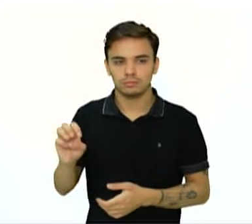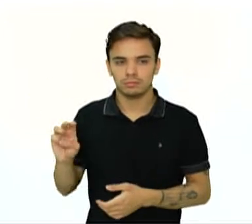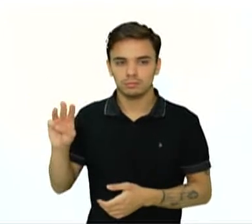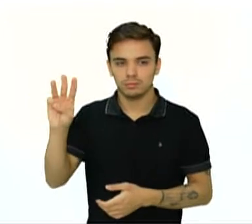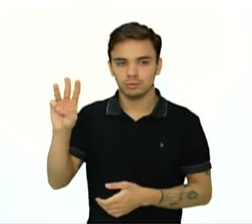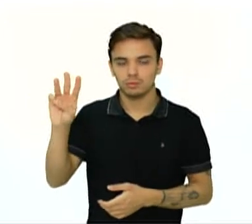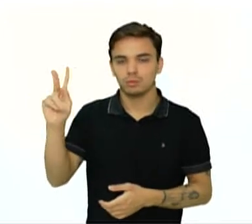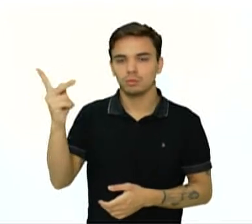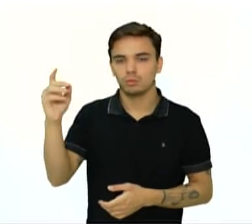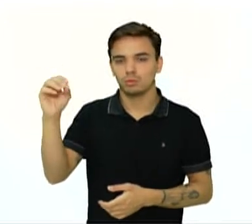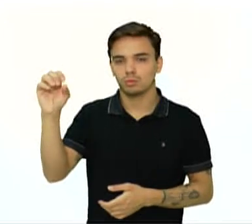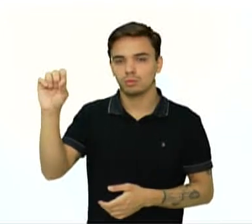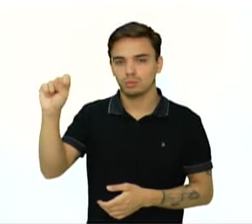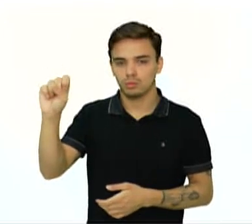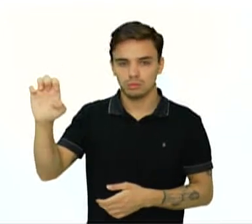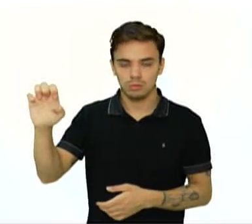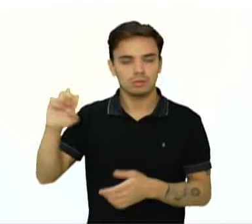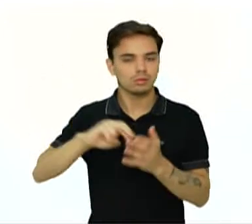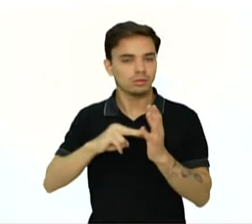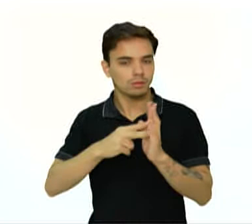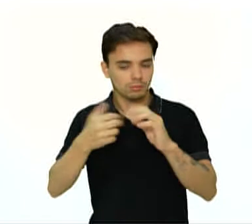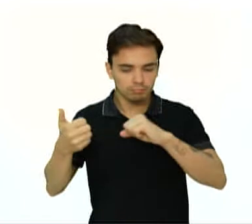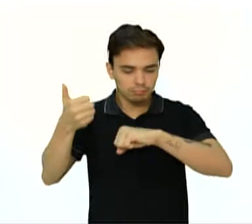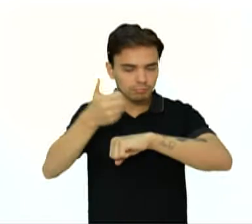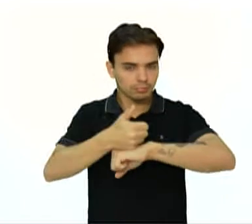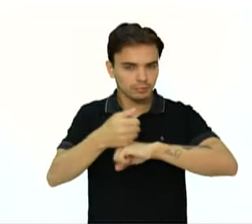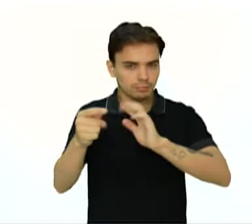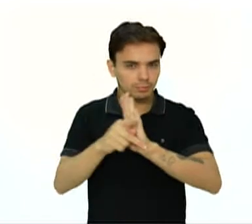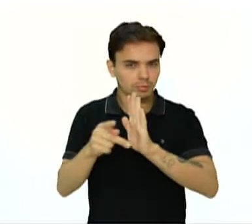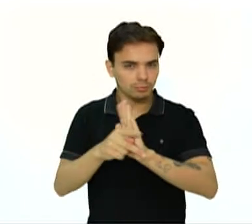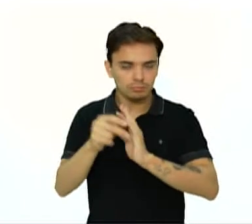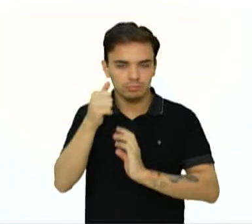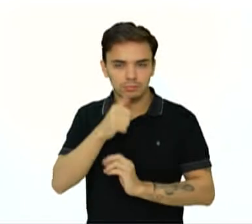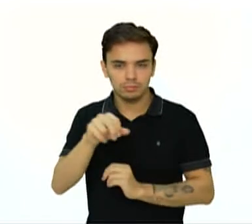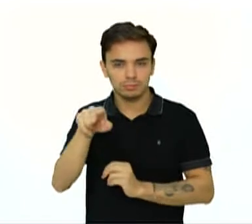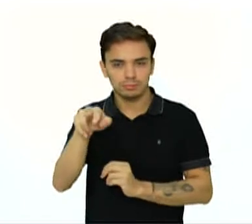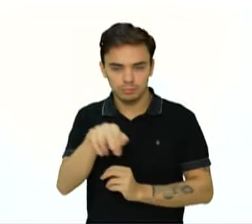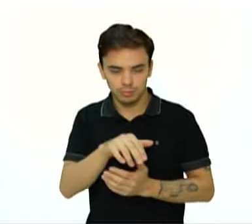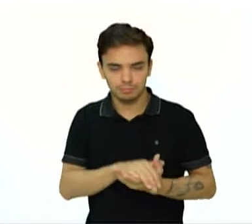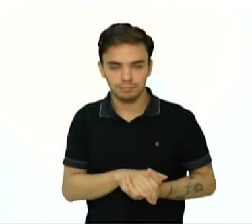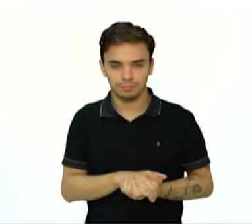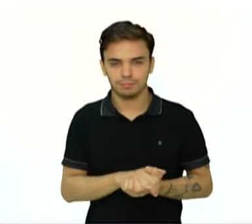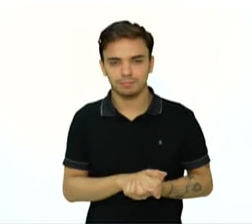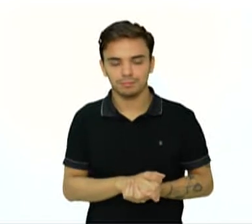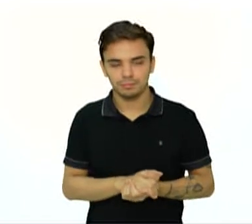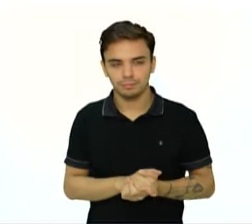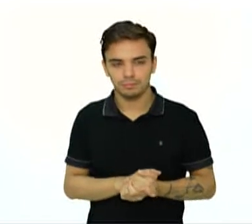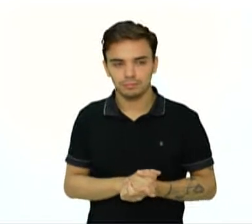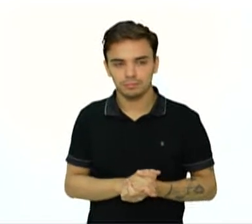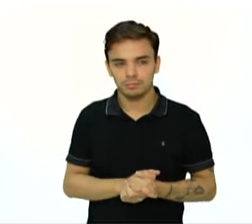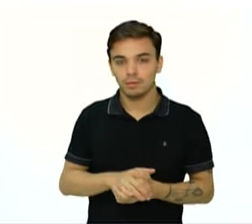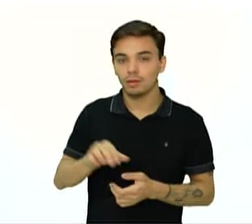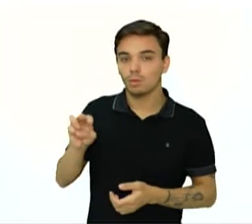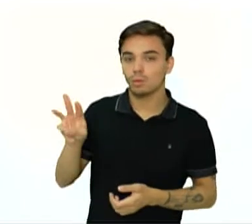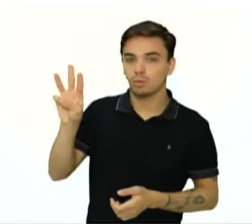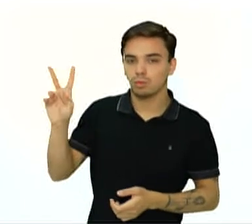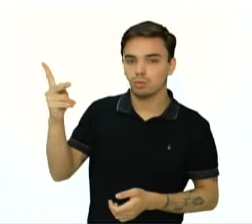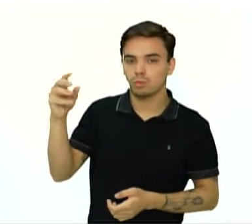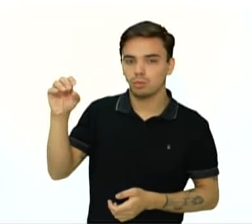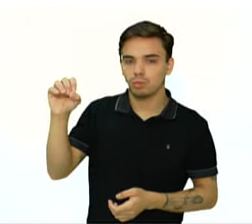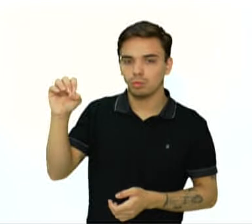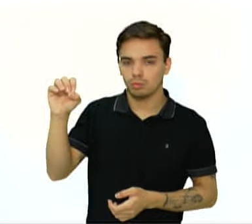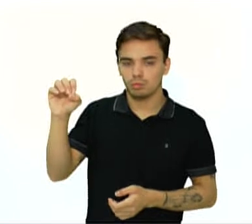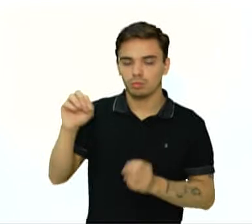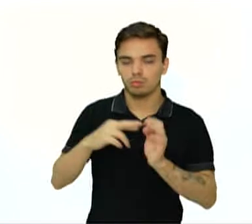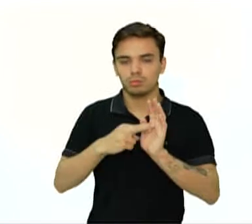de possessividade aqui, né? As irmãs de quem? Dela. Beleza? Da Charlotte. E o pronome who, ele é utilizado para se